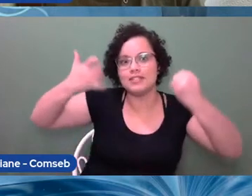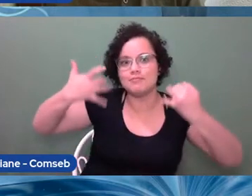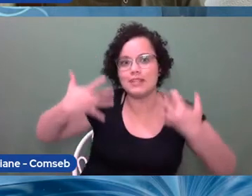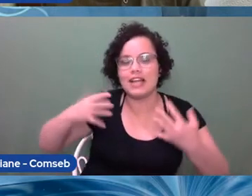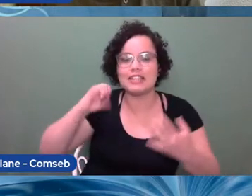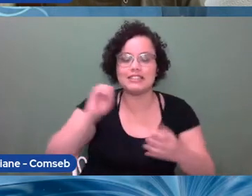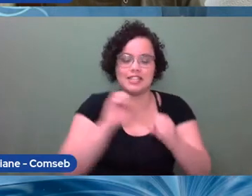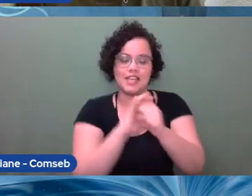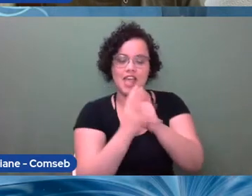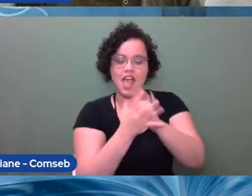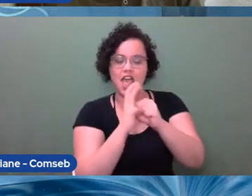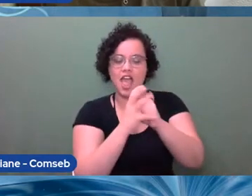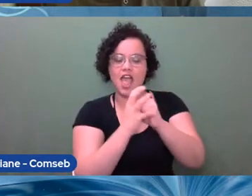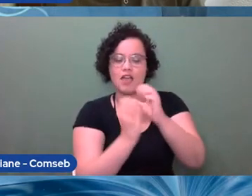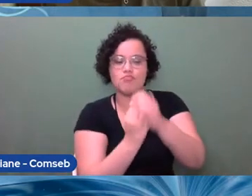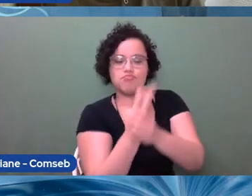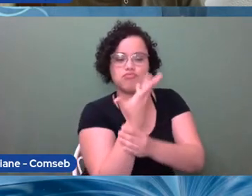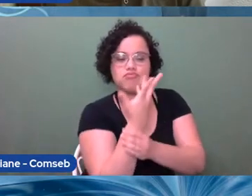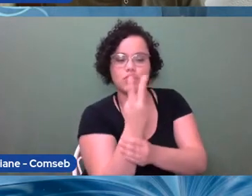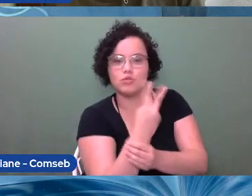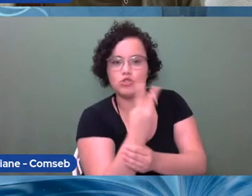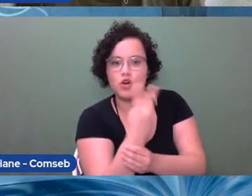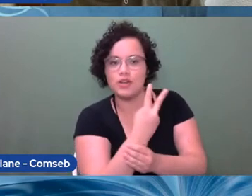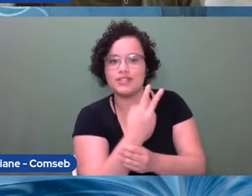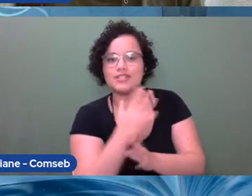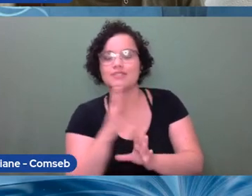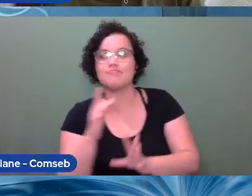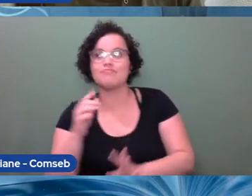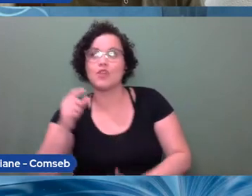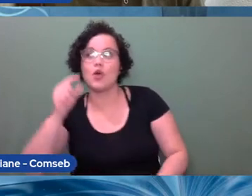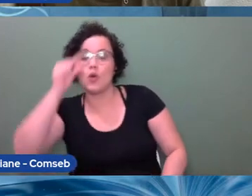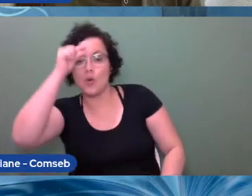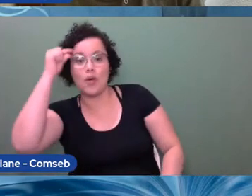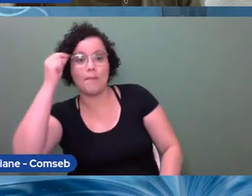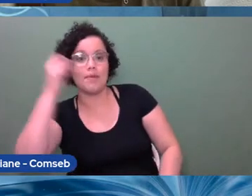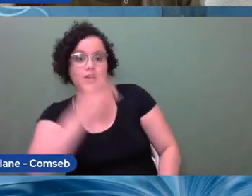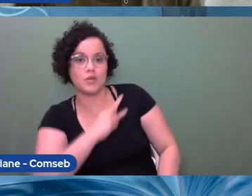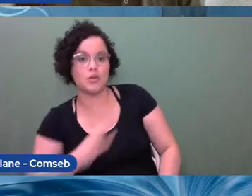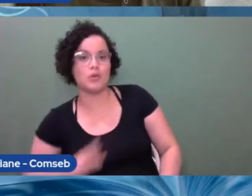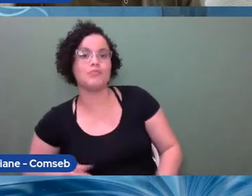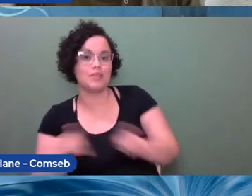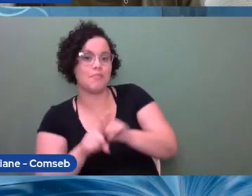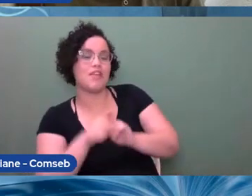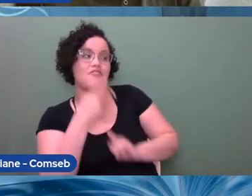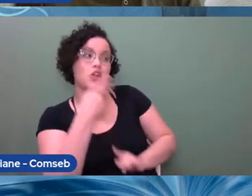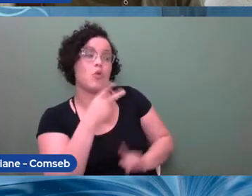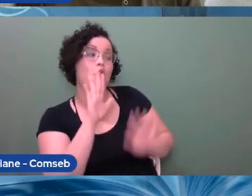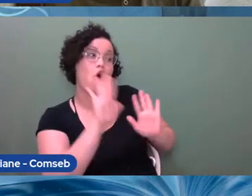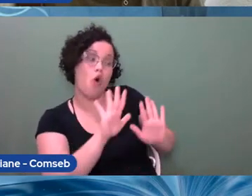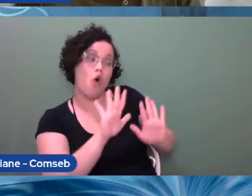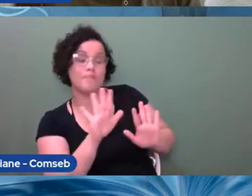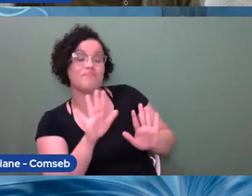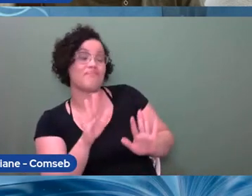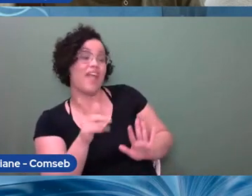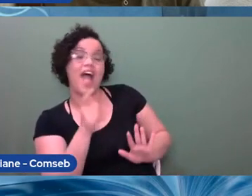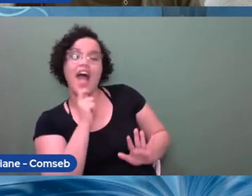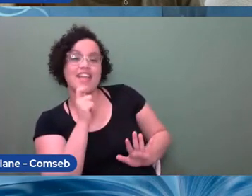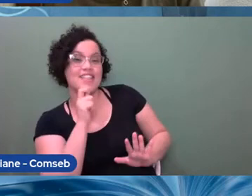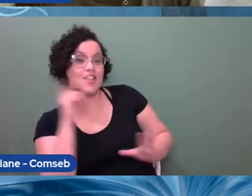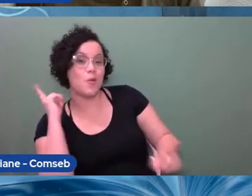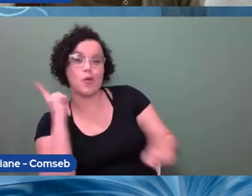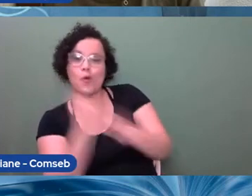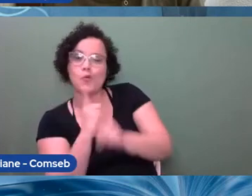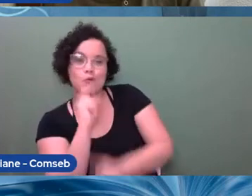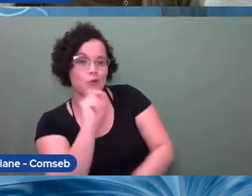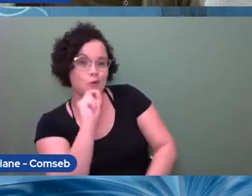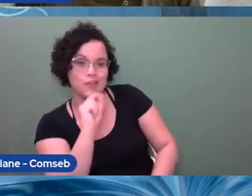cósmico universal. Emmanuel também diz, olha, é lícito, não estaria em contrário às teses doutrinárias considerar isso.